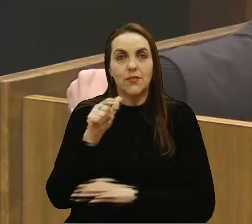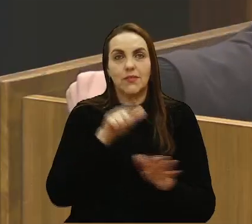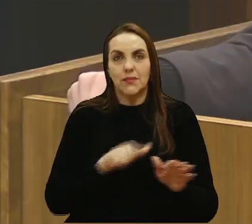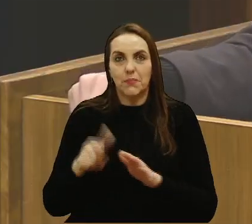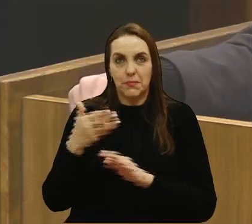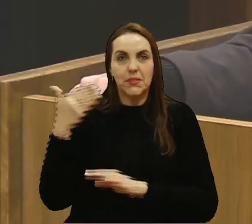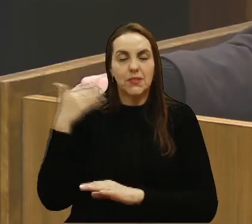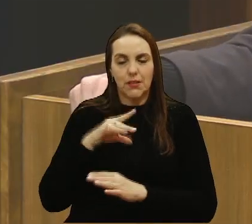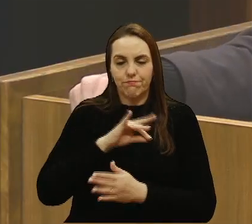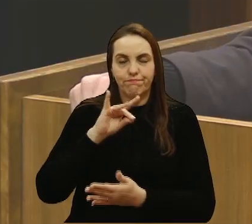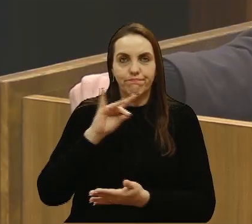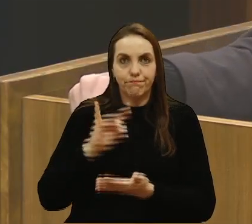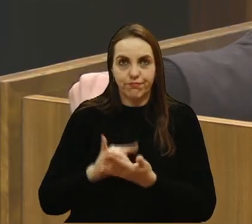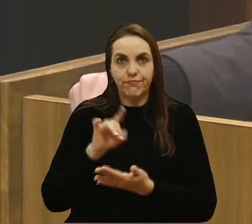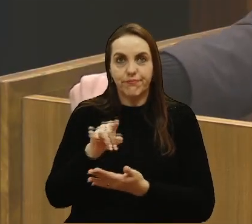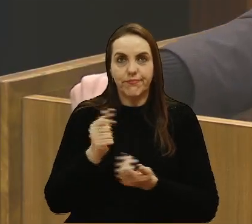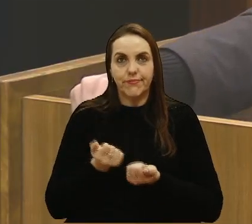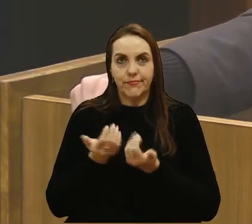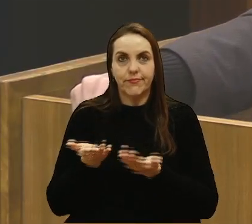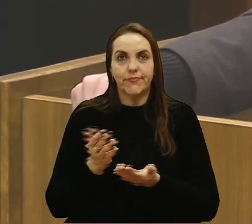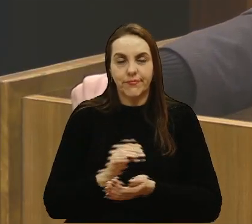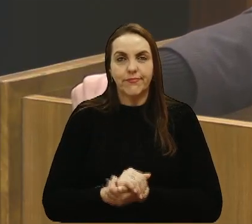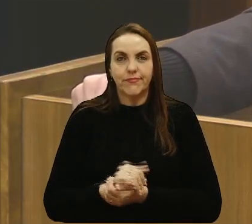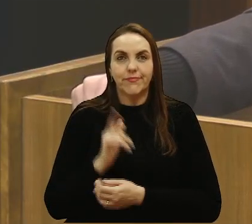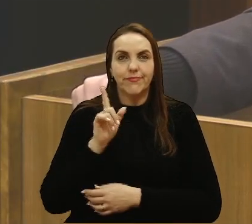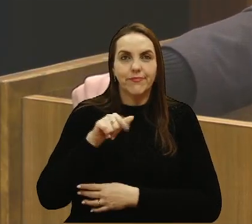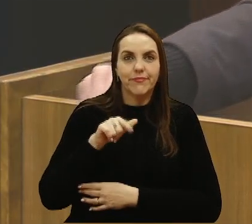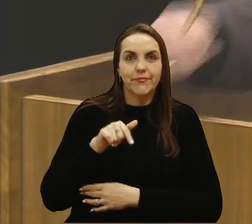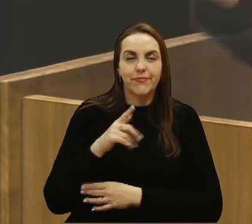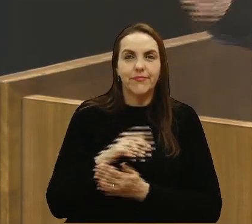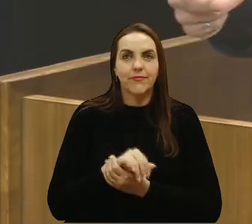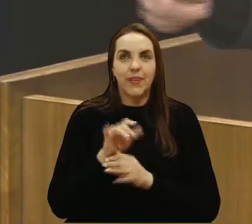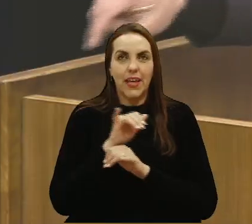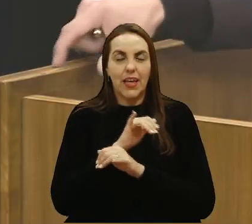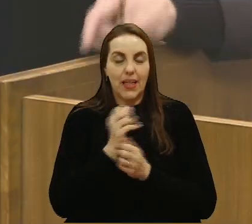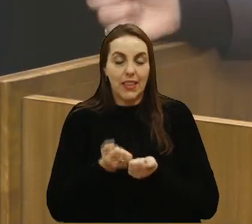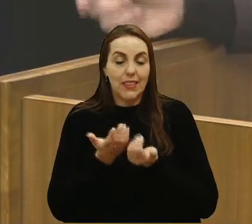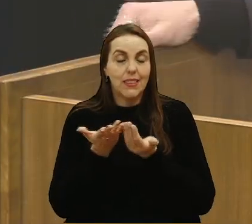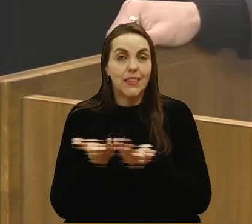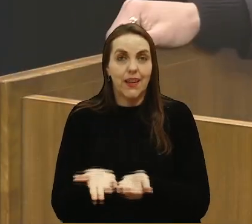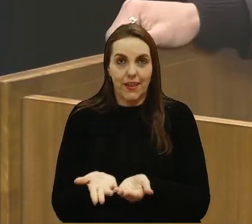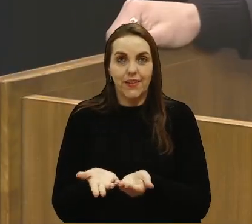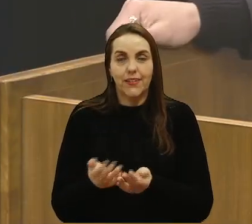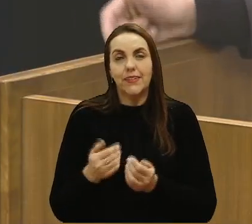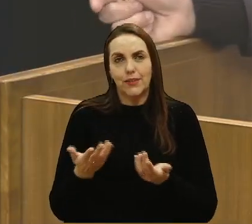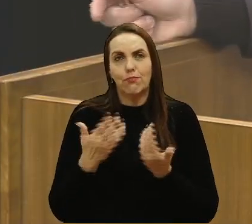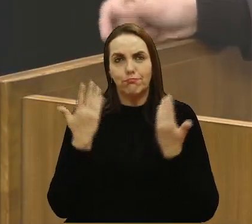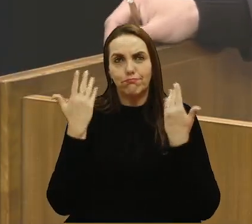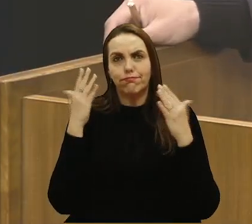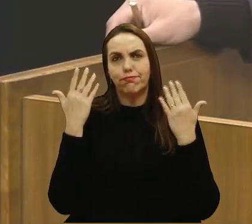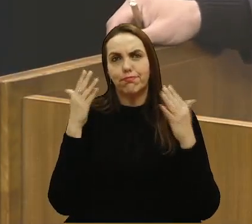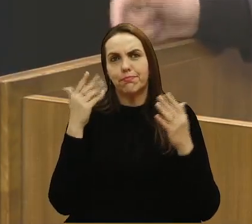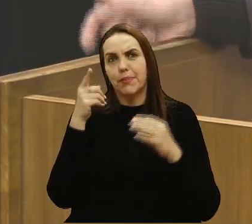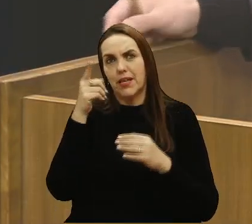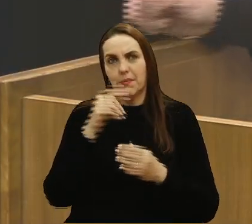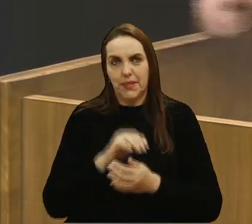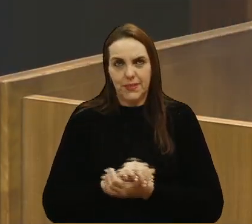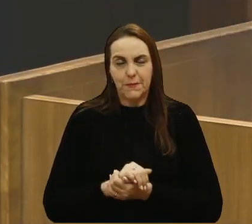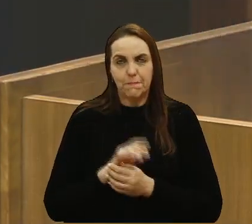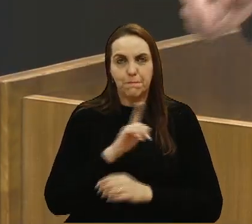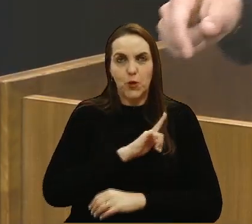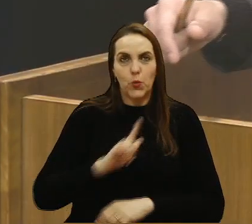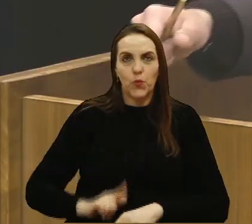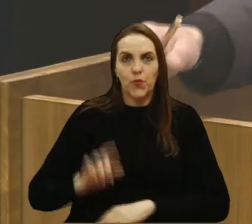então, oficializando que iria haver essa entrega. Então, é louvável. Parabéns ao